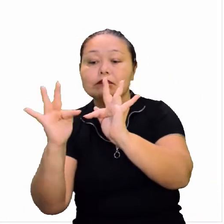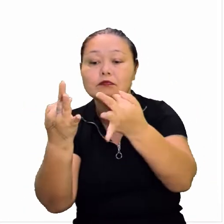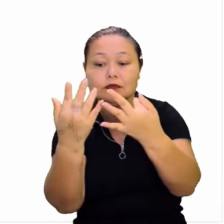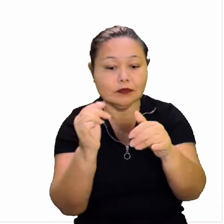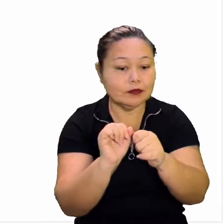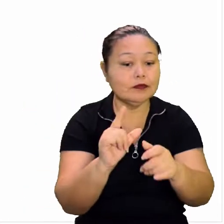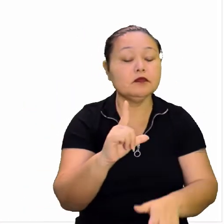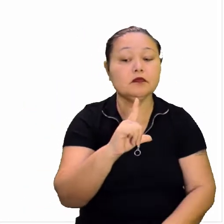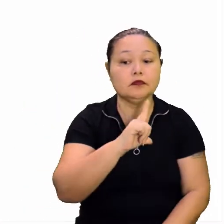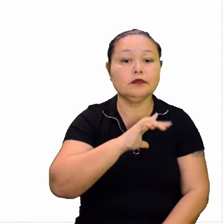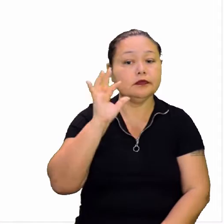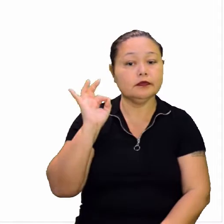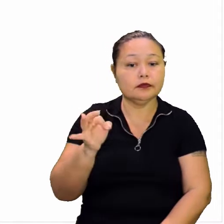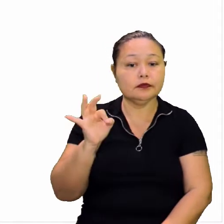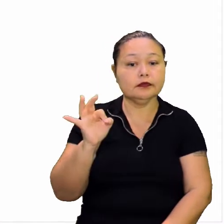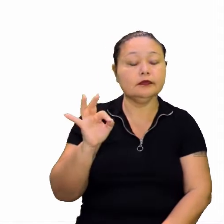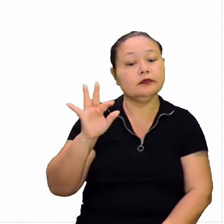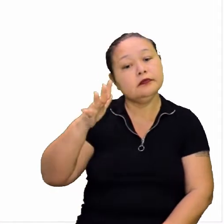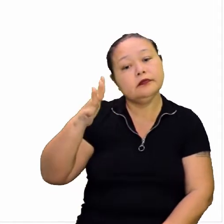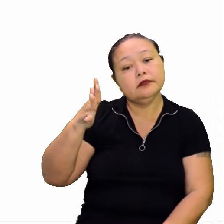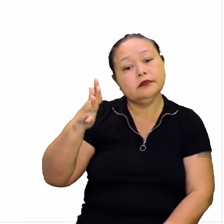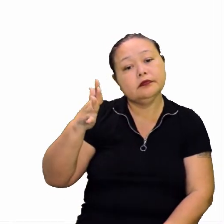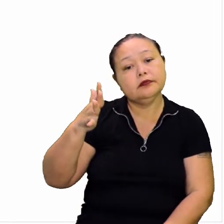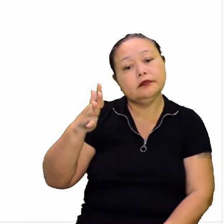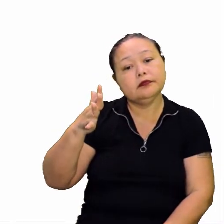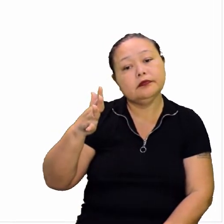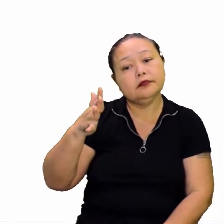Tá certo? Isso por volta de